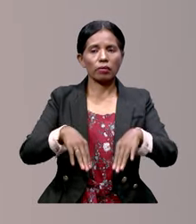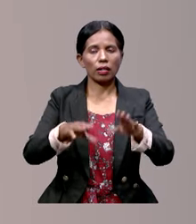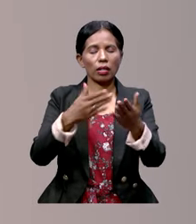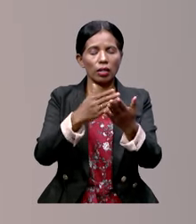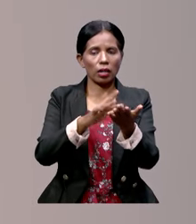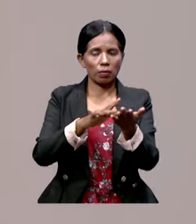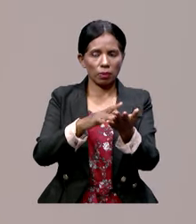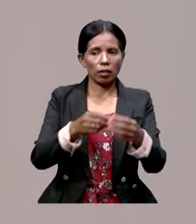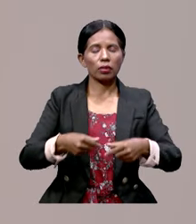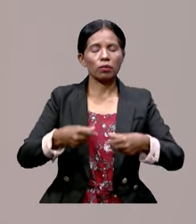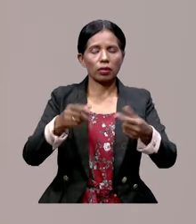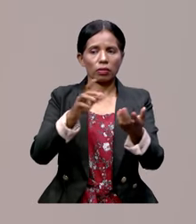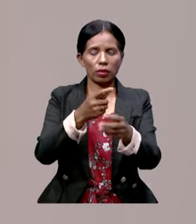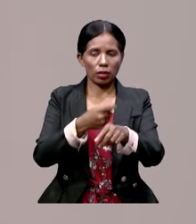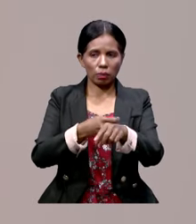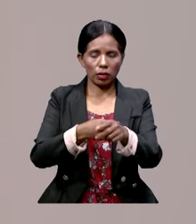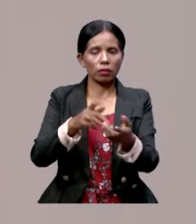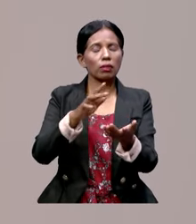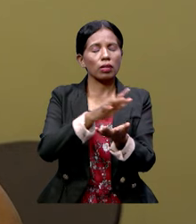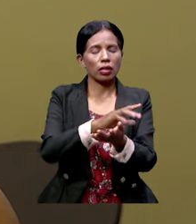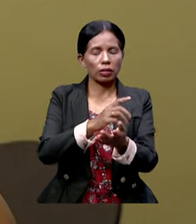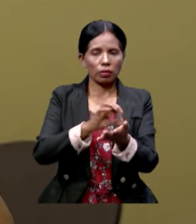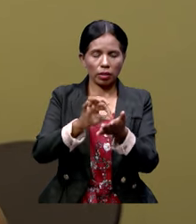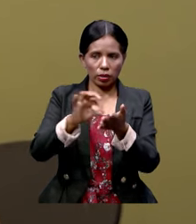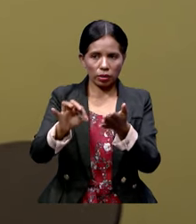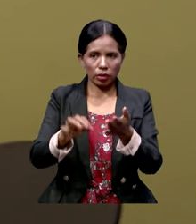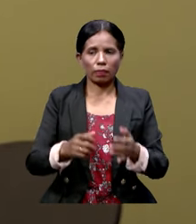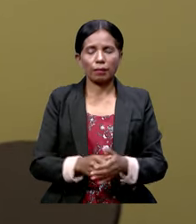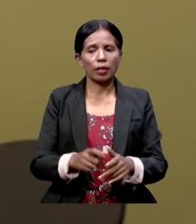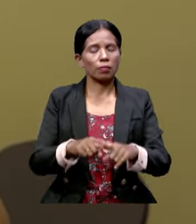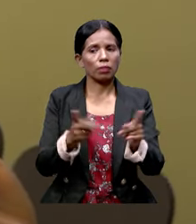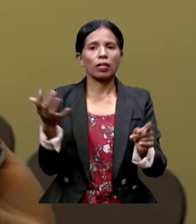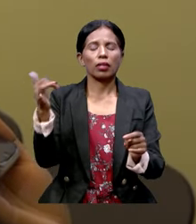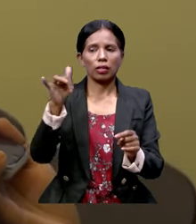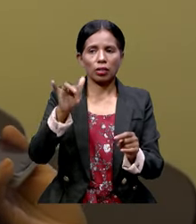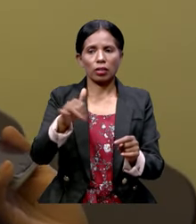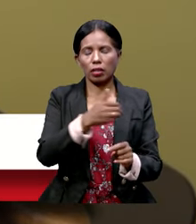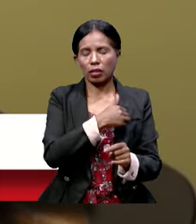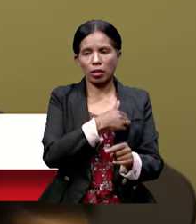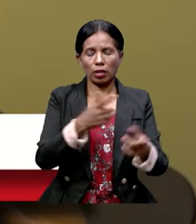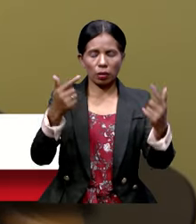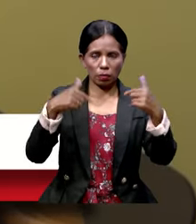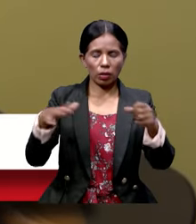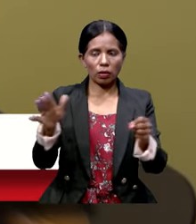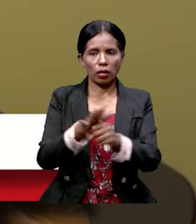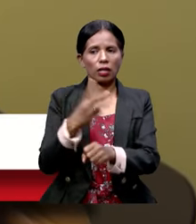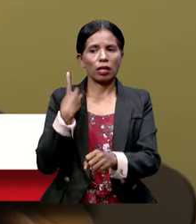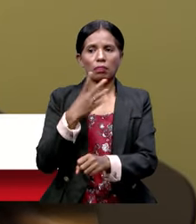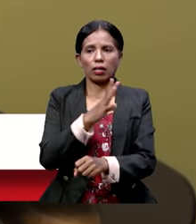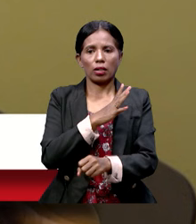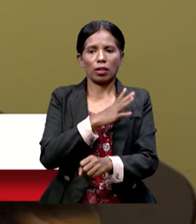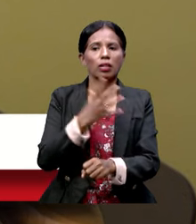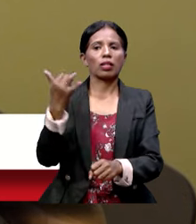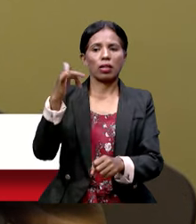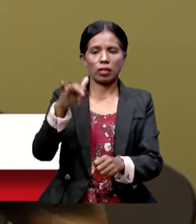atu registro. Fo ona critério ser prato completa, requisitos balo. Emacira balo será o mais completo. A minha engenheira será.